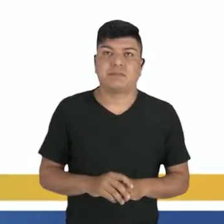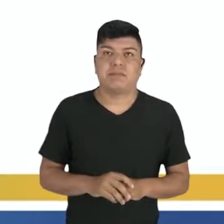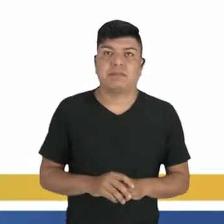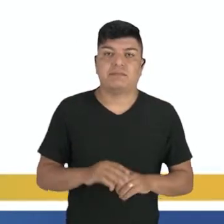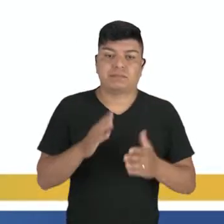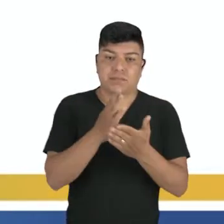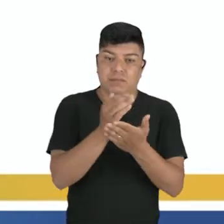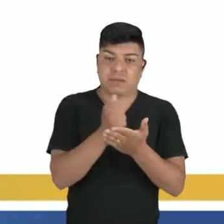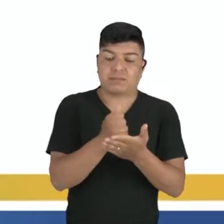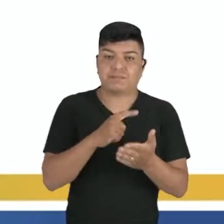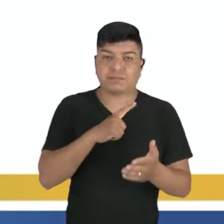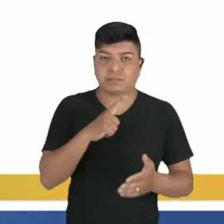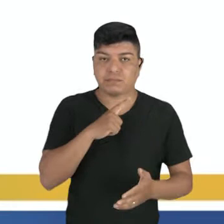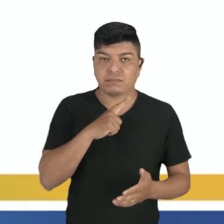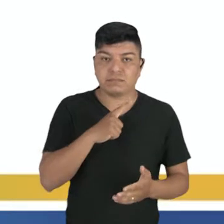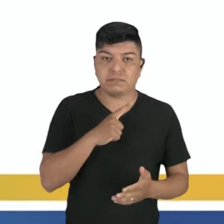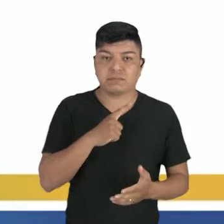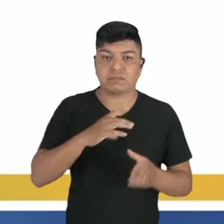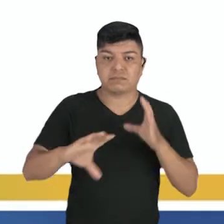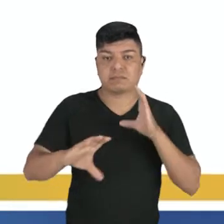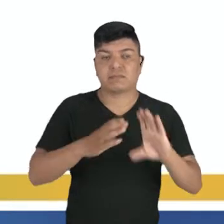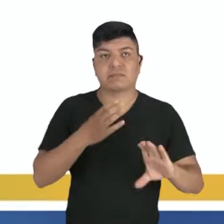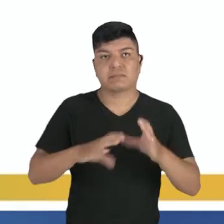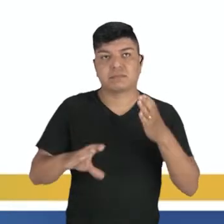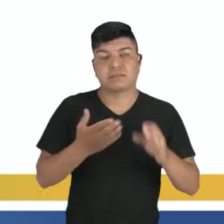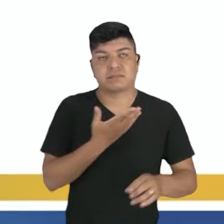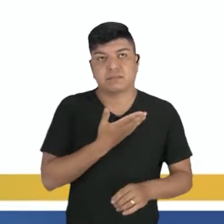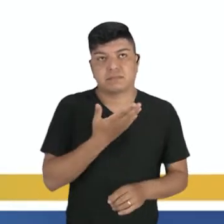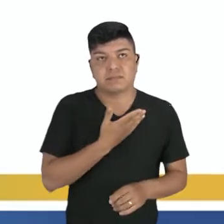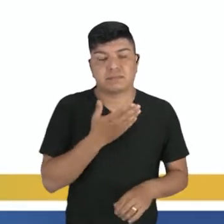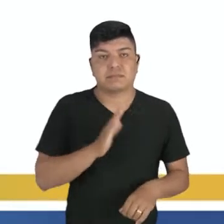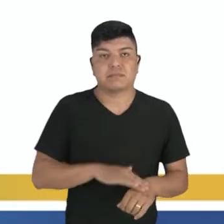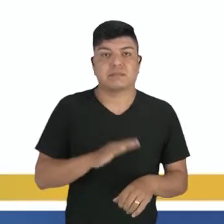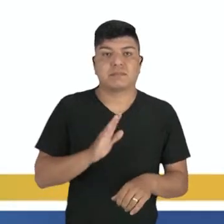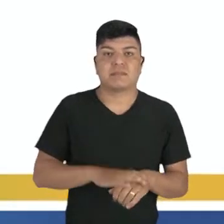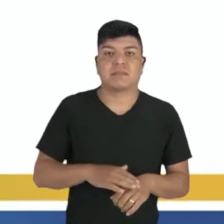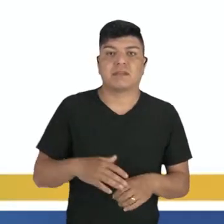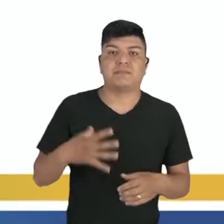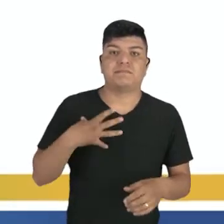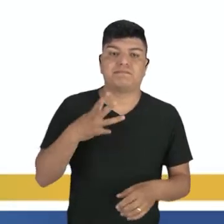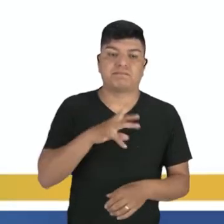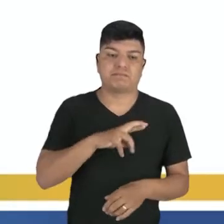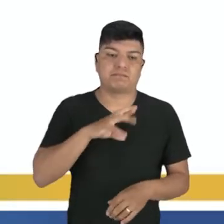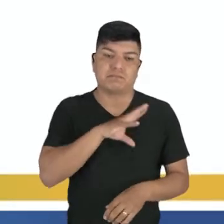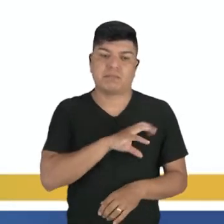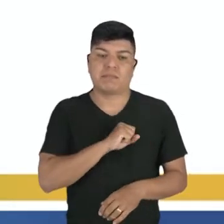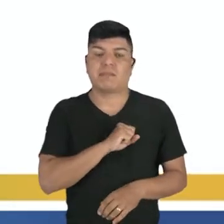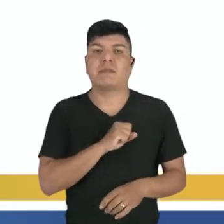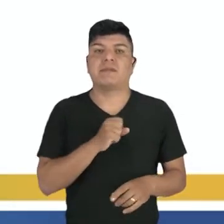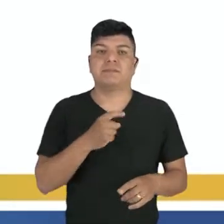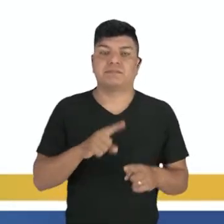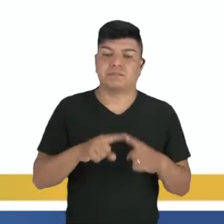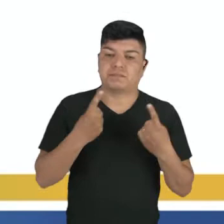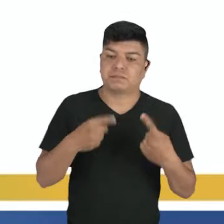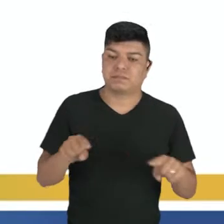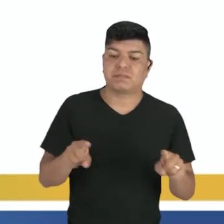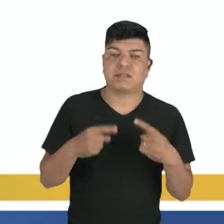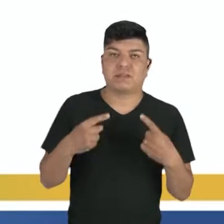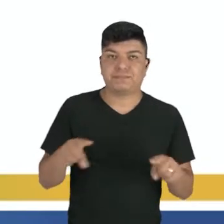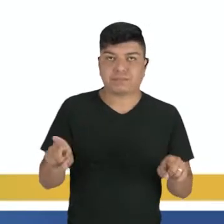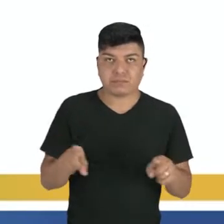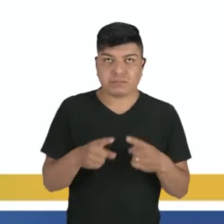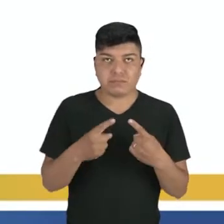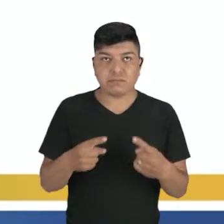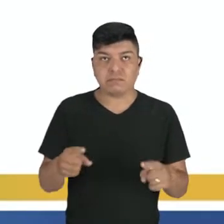essa divisão. Cantigas de amigo, que é uma poesia lírica, já é mais para esse lado romântico, ela já é mais musicada, né? Já tem